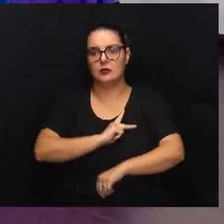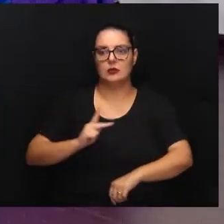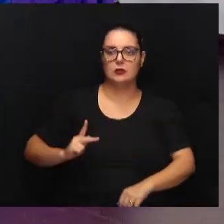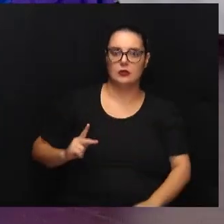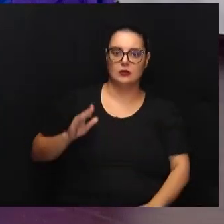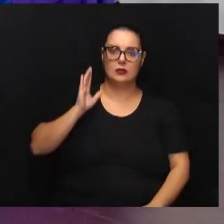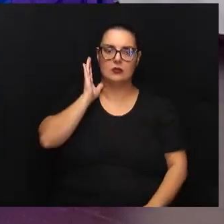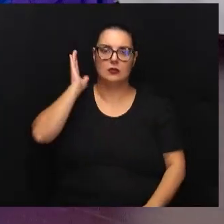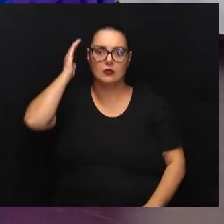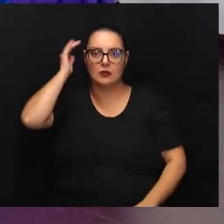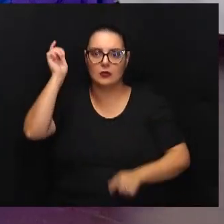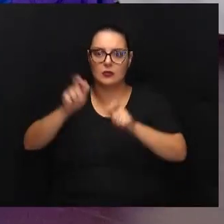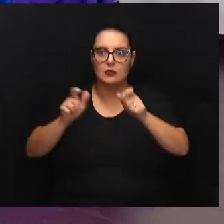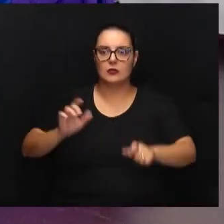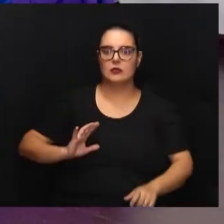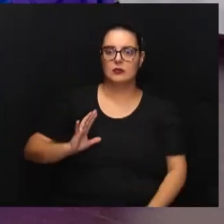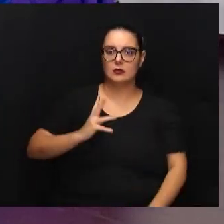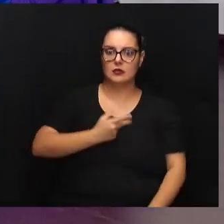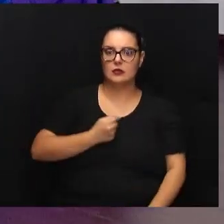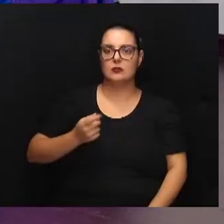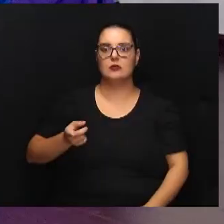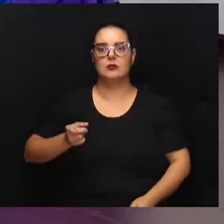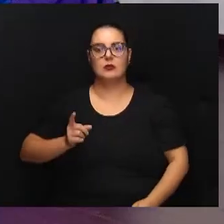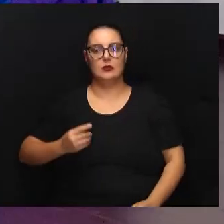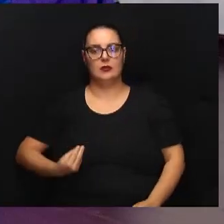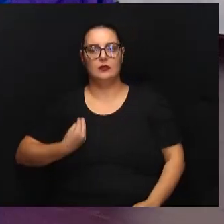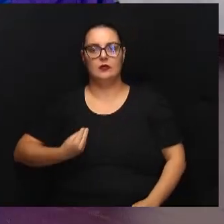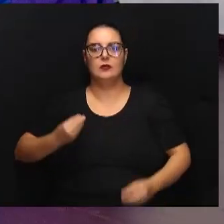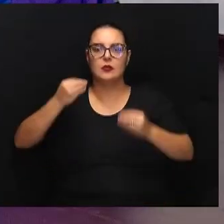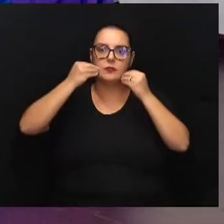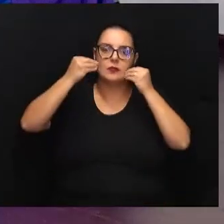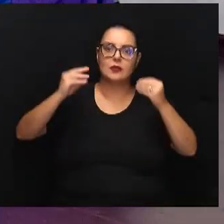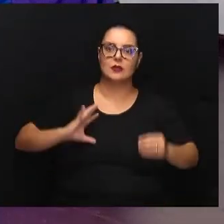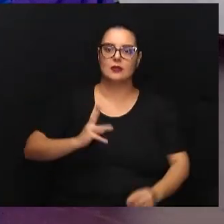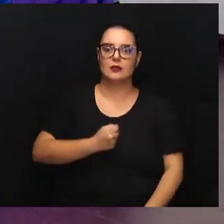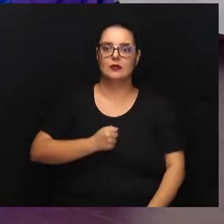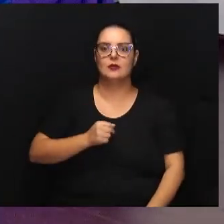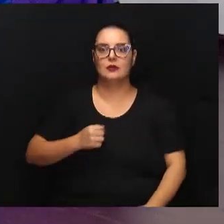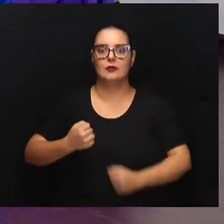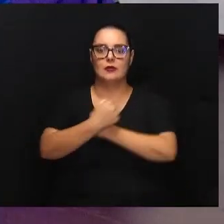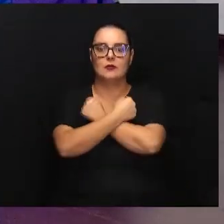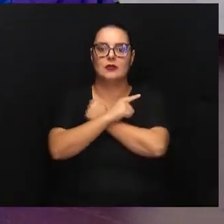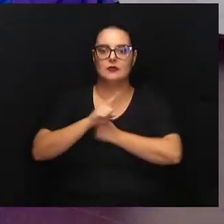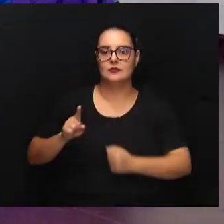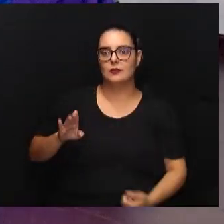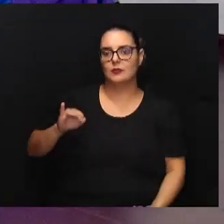viverão. Um beijo trans e um abraço não binário, gente.